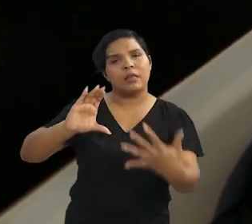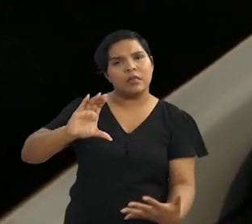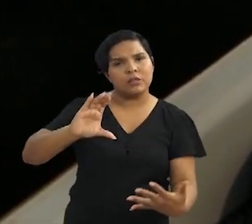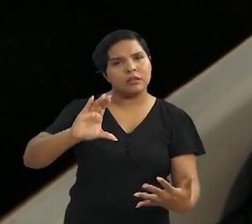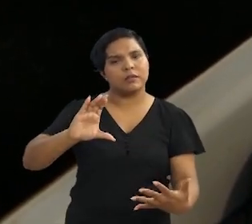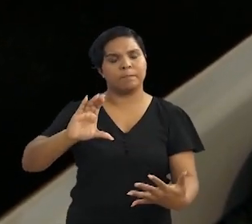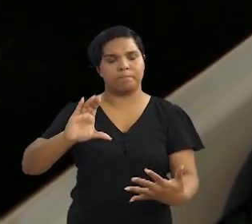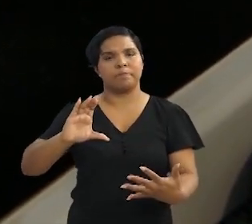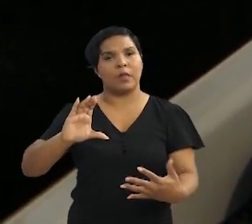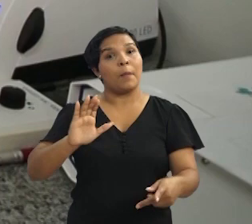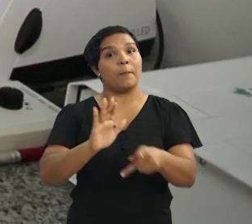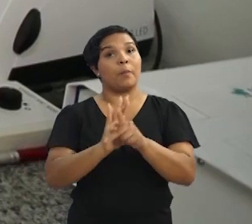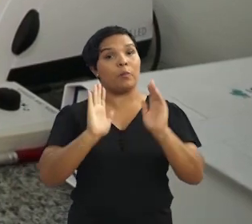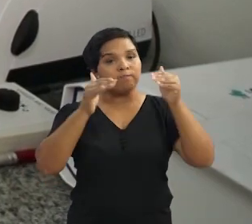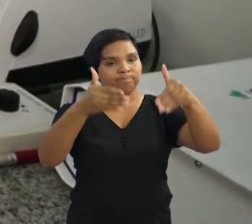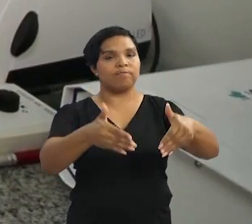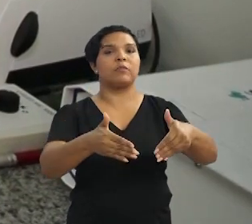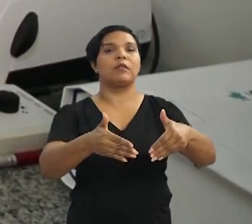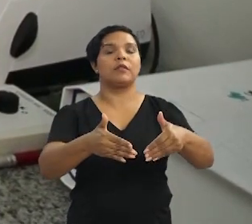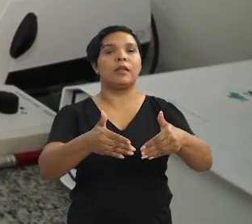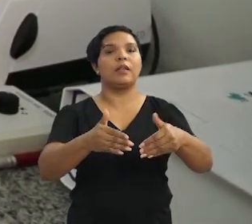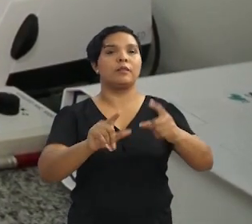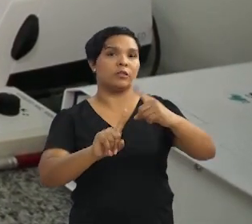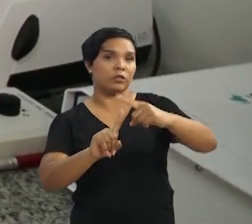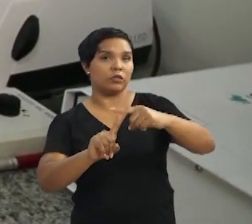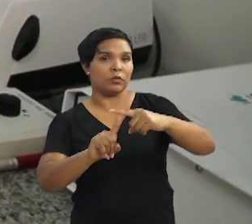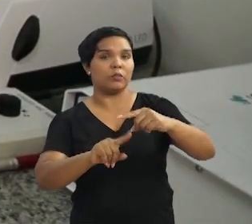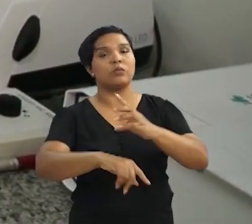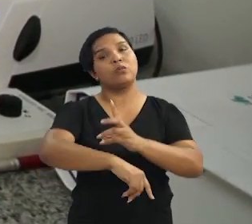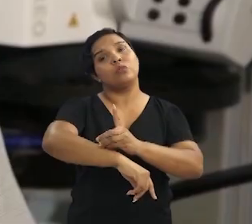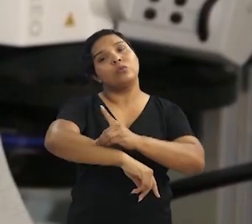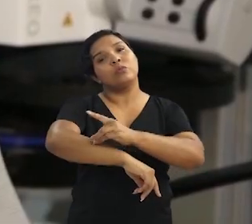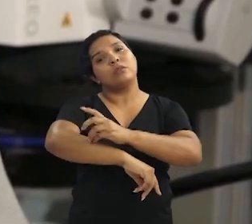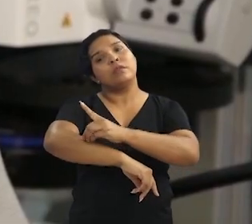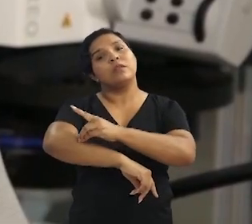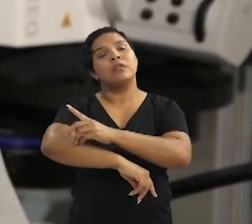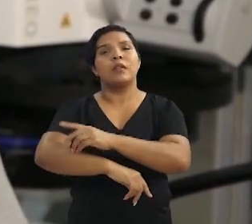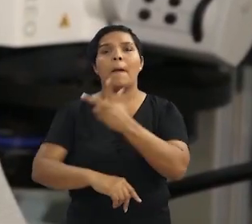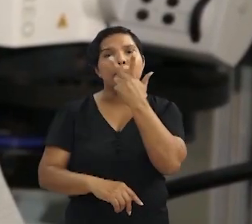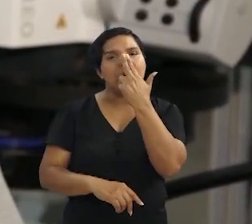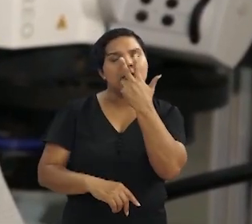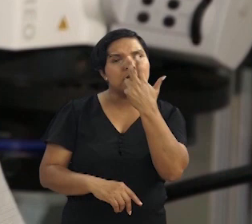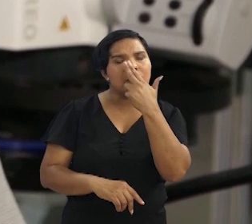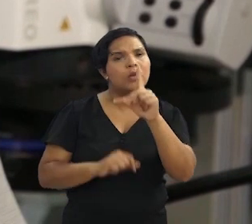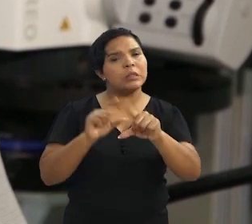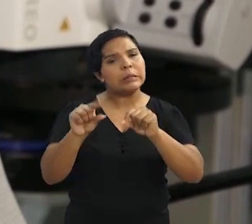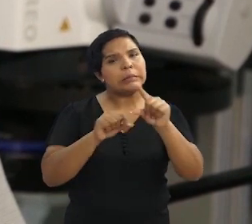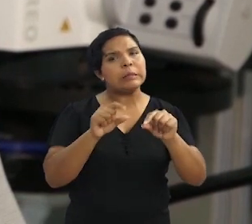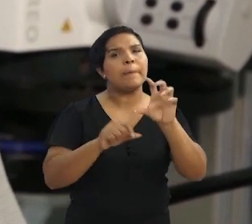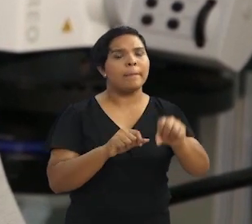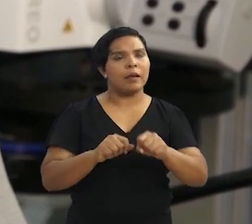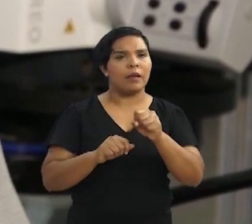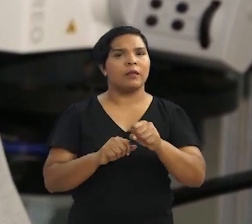características derivadas ou características sinapomórficas nessa vértebra que eu estava estudando nesse artigo e vi que era muito semelhante à vértebra que a